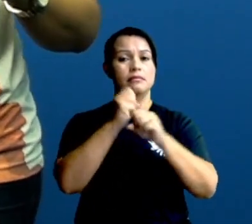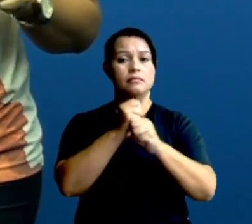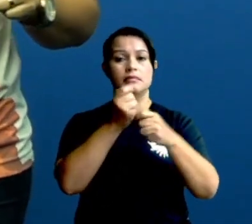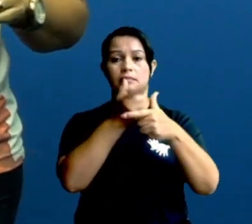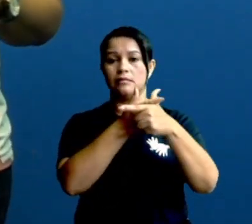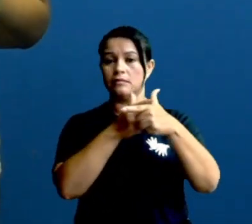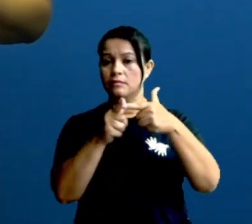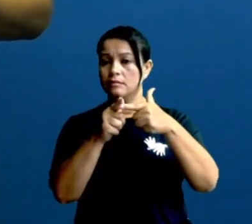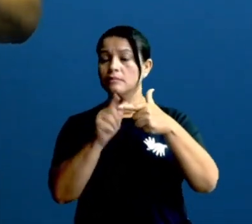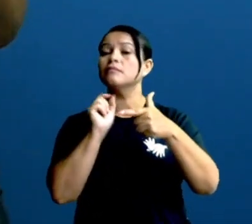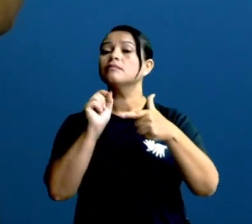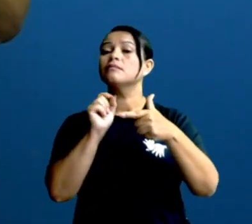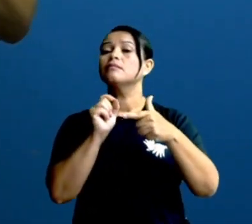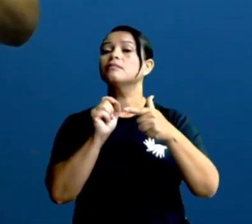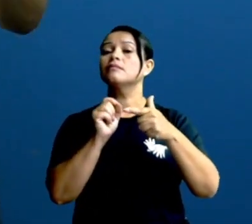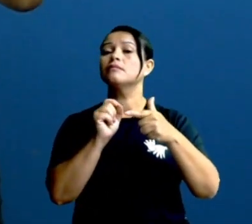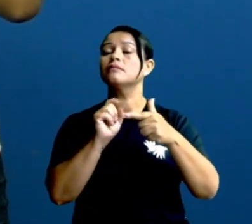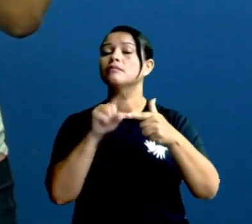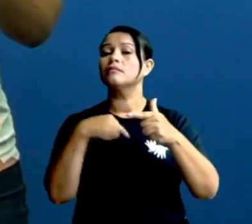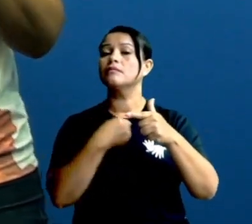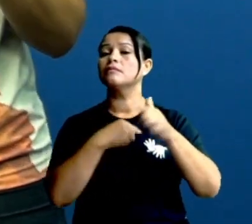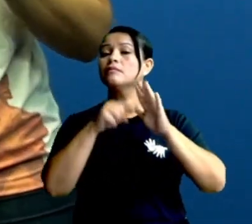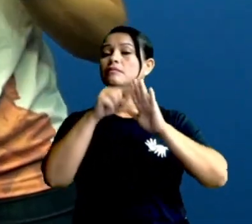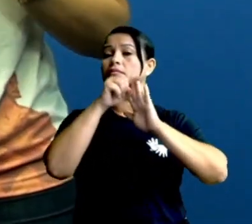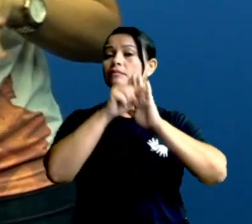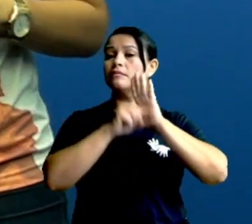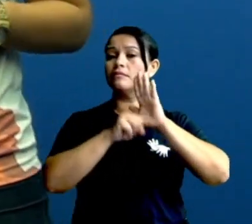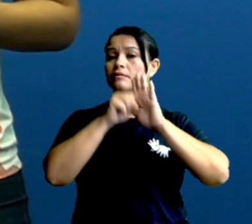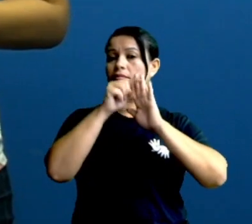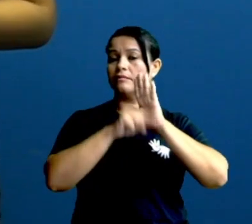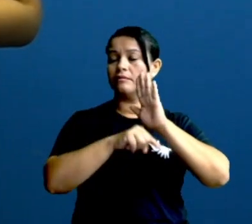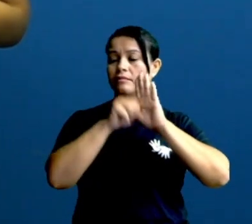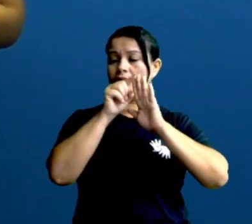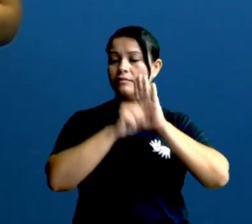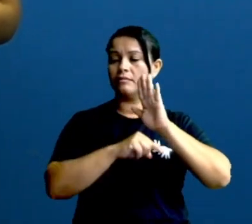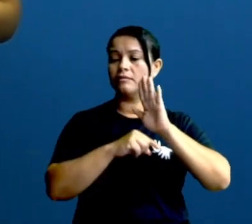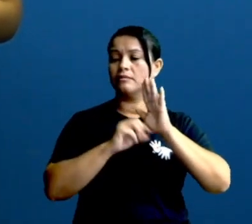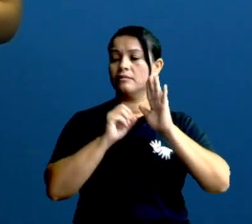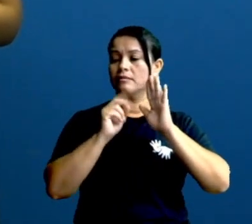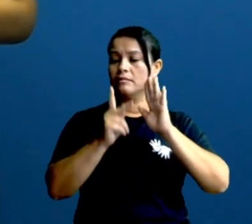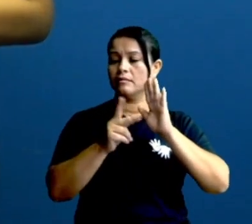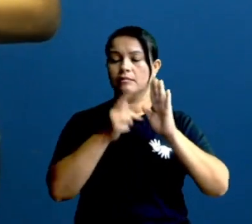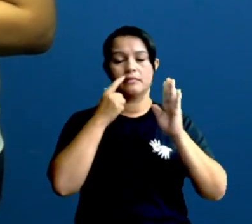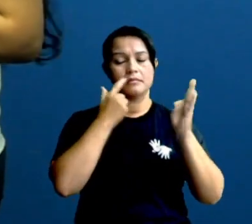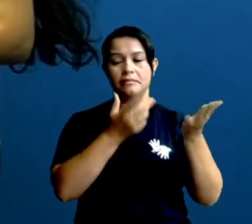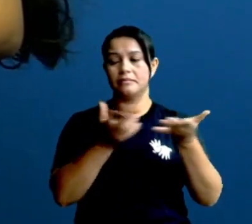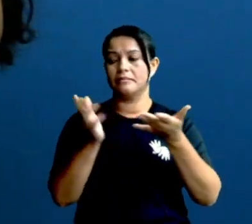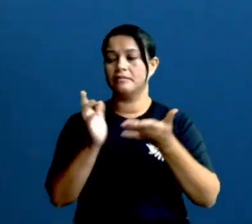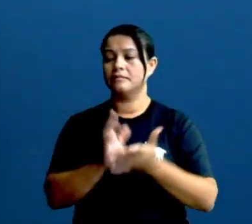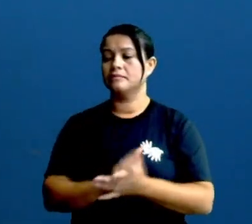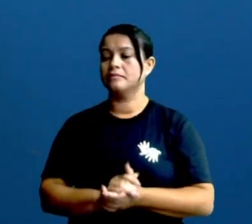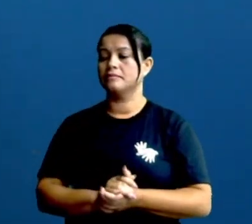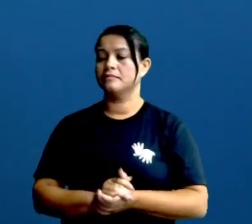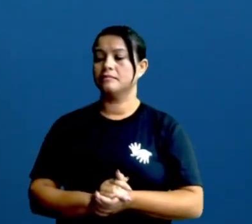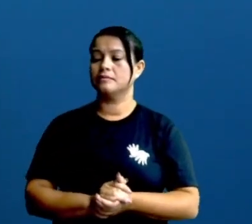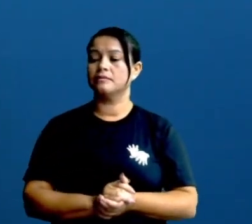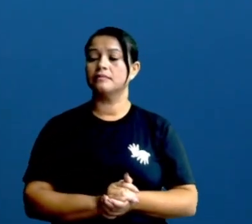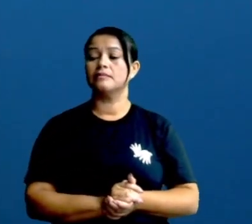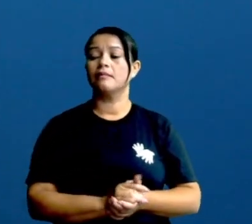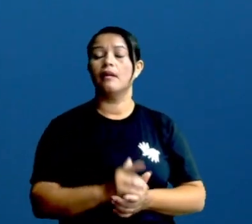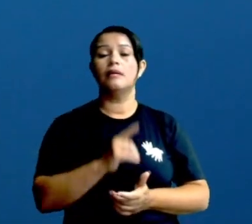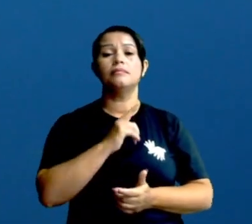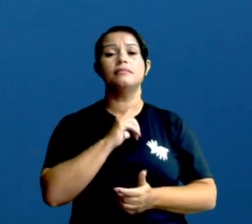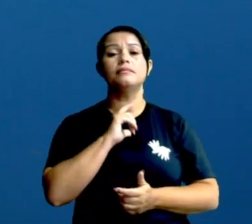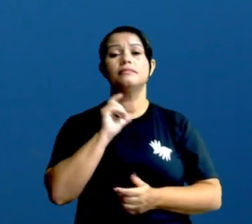divisão nós vamos fazer o quê? Nós vamos subtrair, ok? Então, vamos lá. Então,